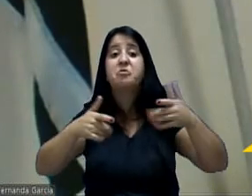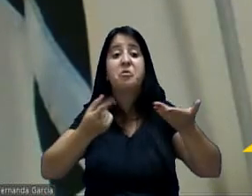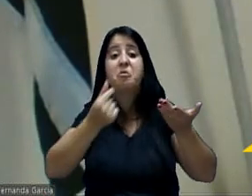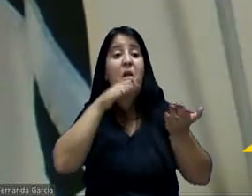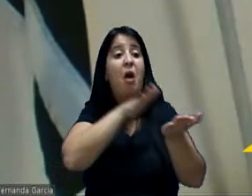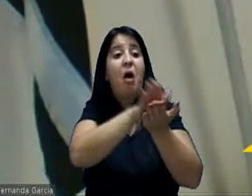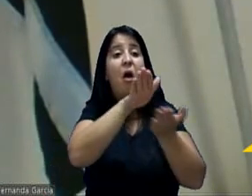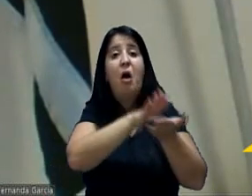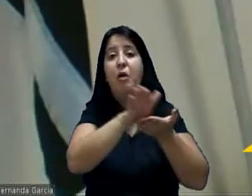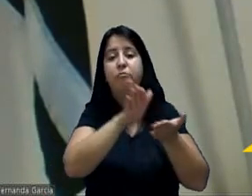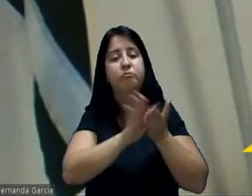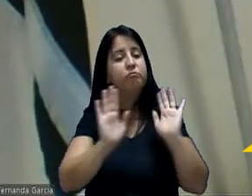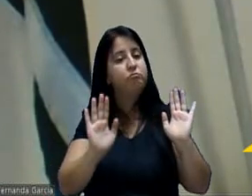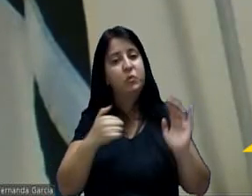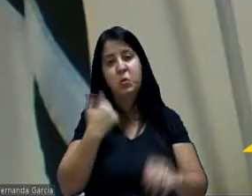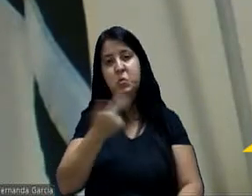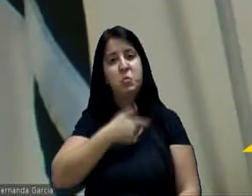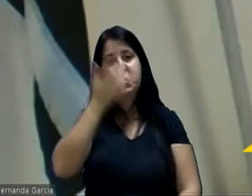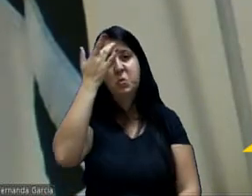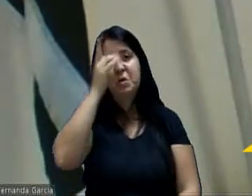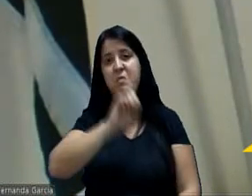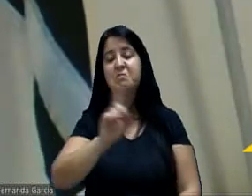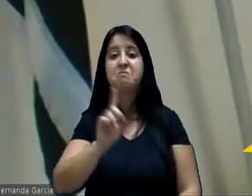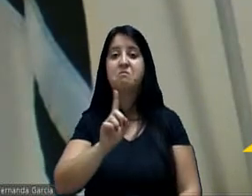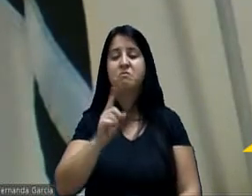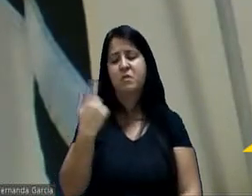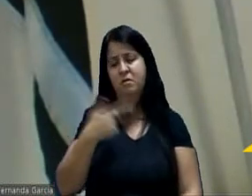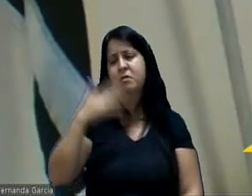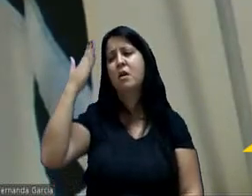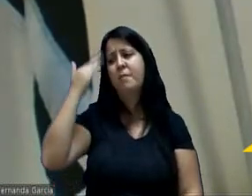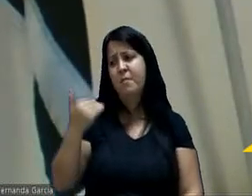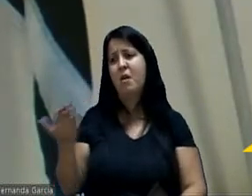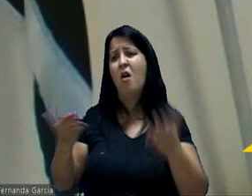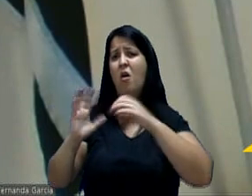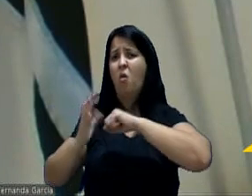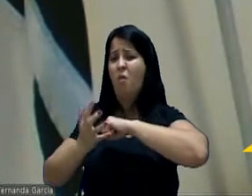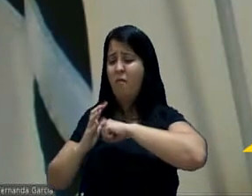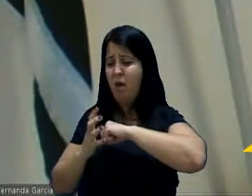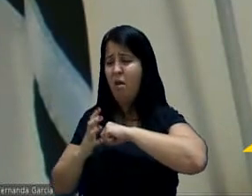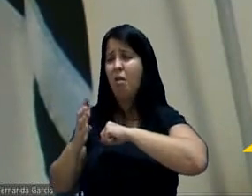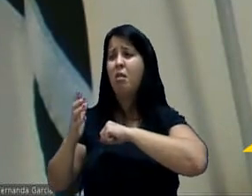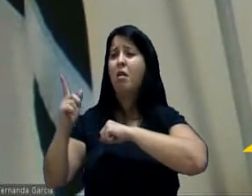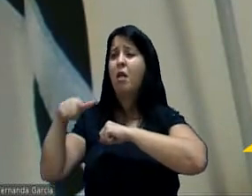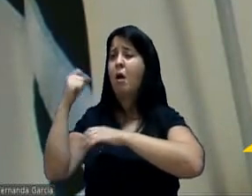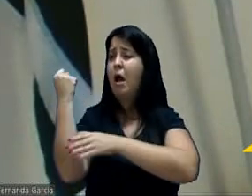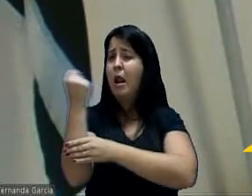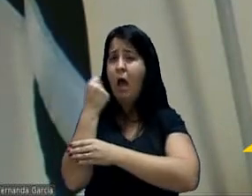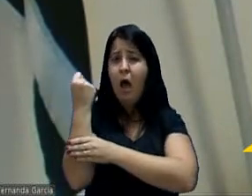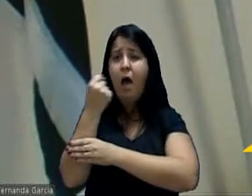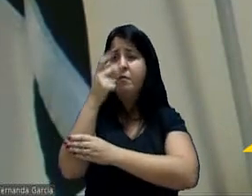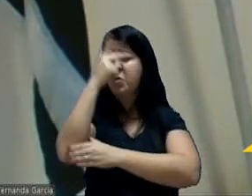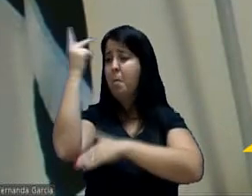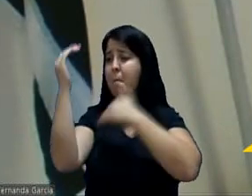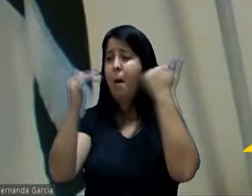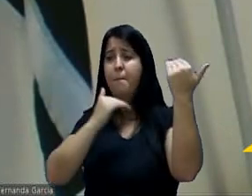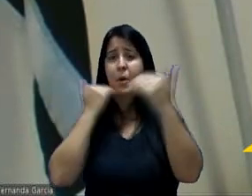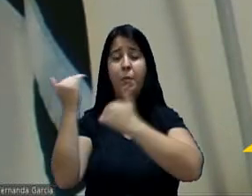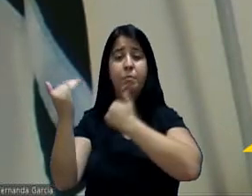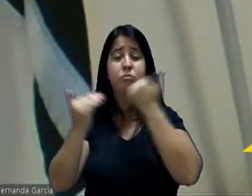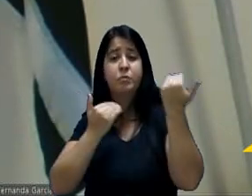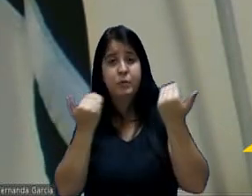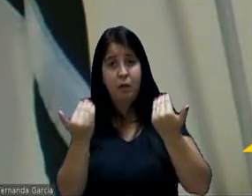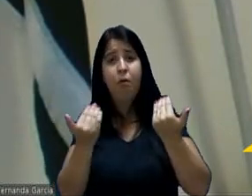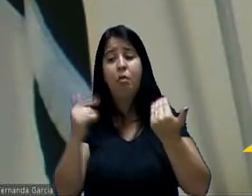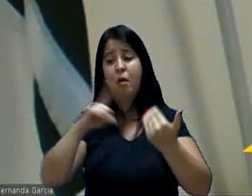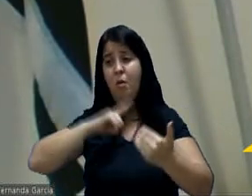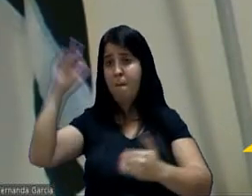gasto, né? Porque nós sabemos que pela questão do Covid, que está aí matando várias pessoas, nós temos